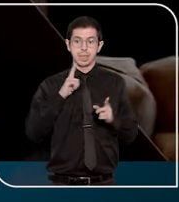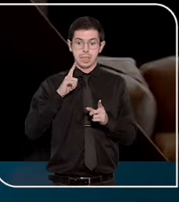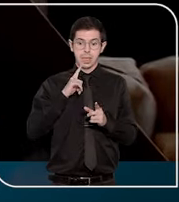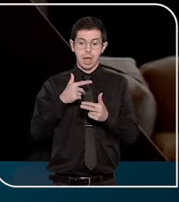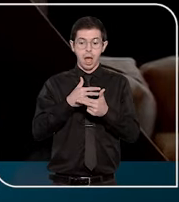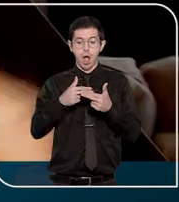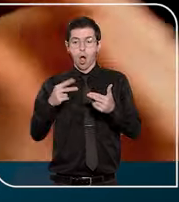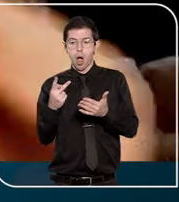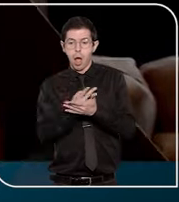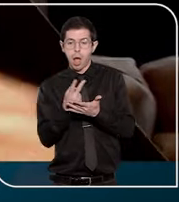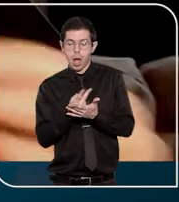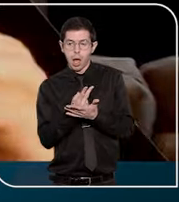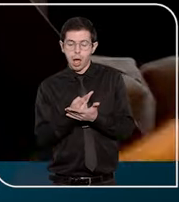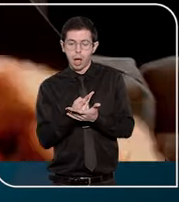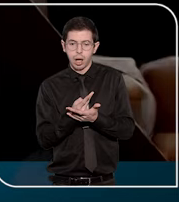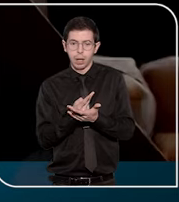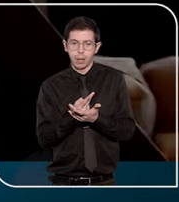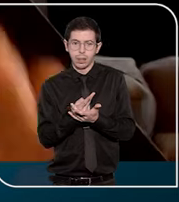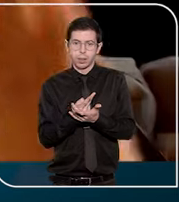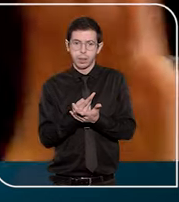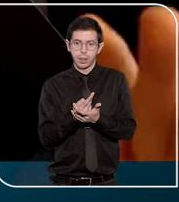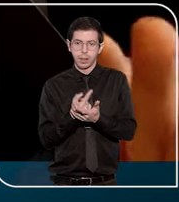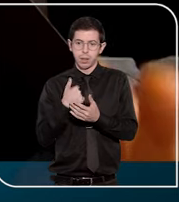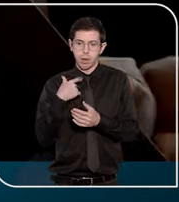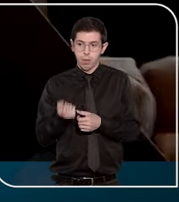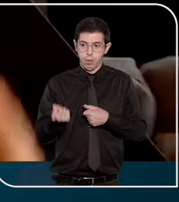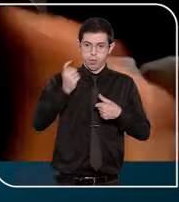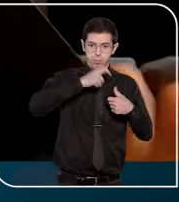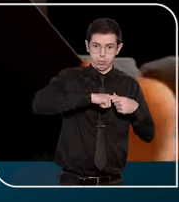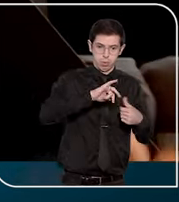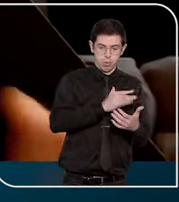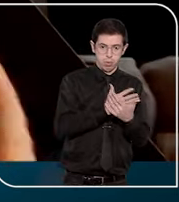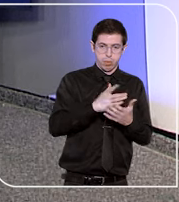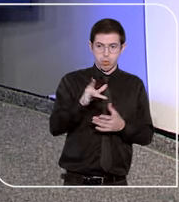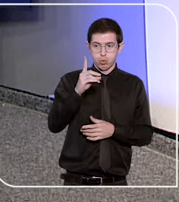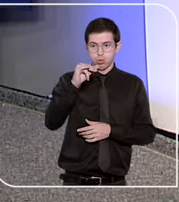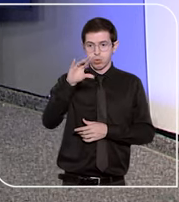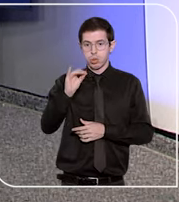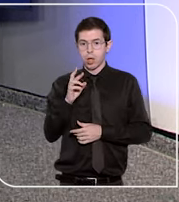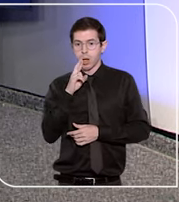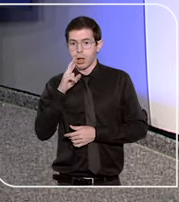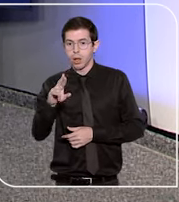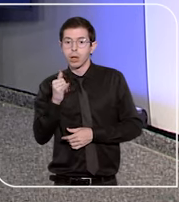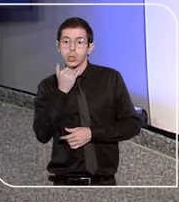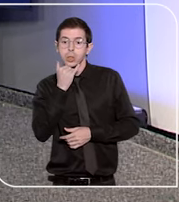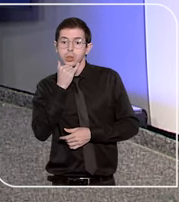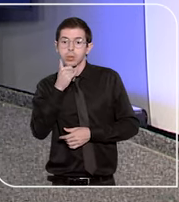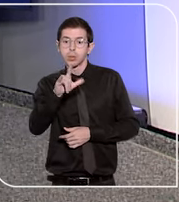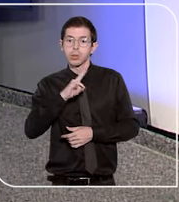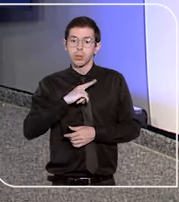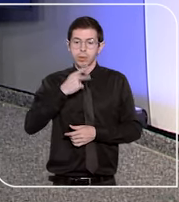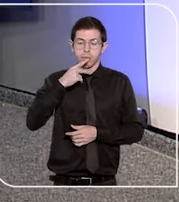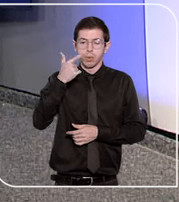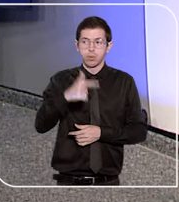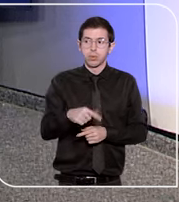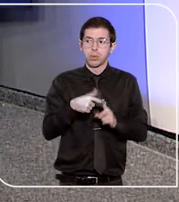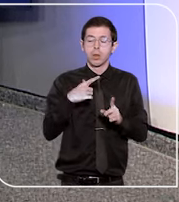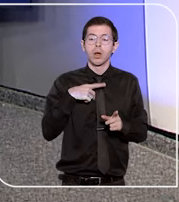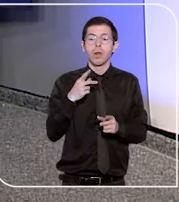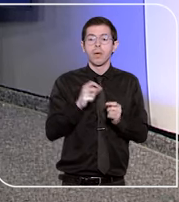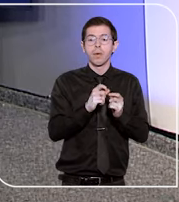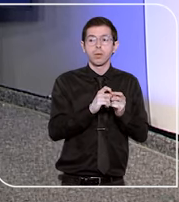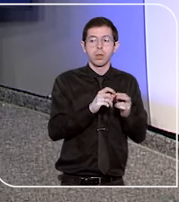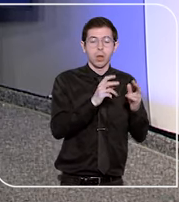eu estou voltando um pouco nesse do jogo, porque eu quero que o jogo já respondeu, peço até desculpas aí a quem está nos assistindo pela redundância, porque eu quero fazer um paralelo com o